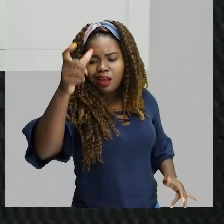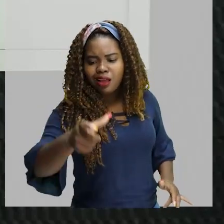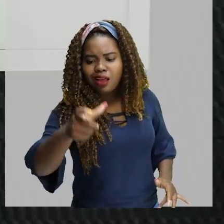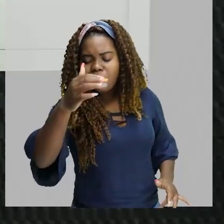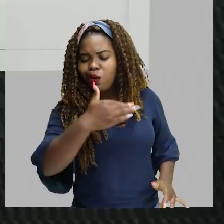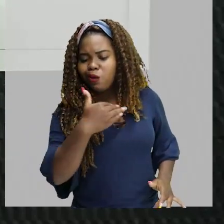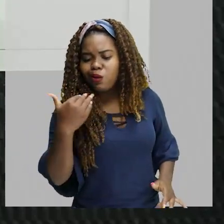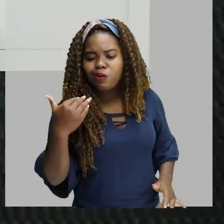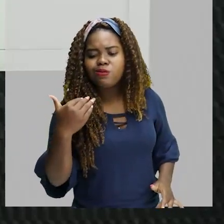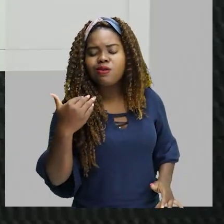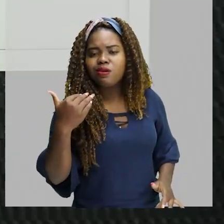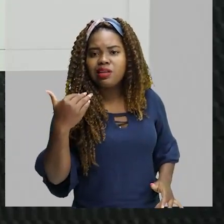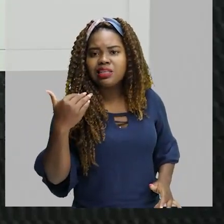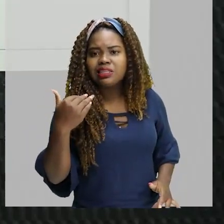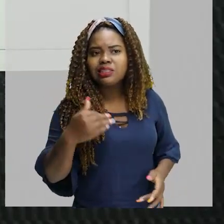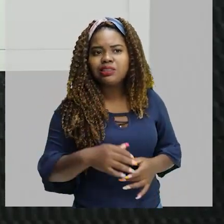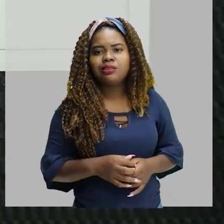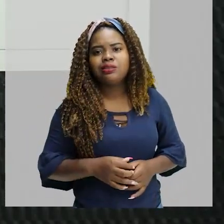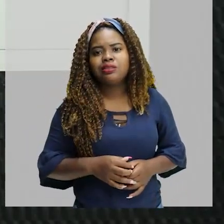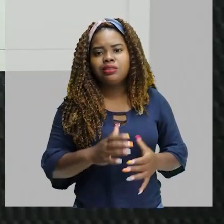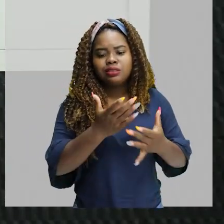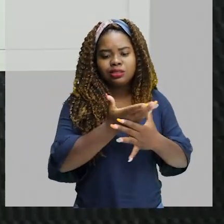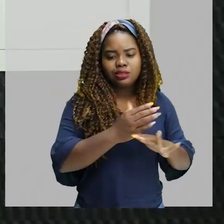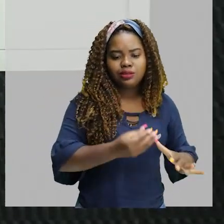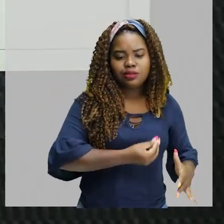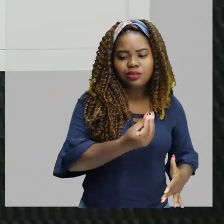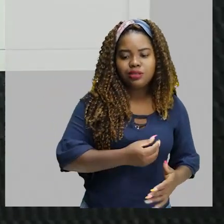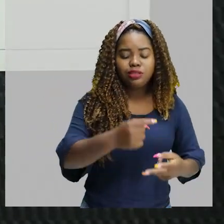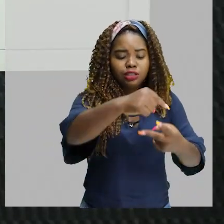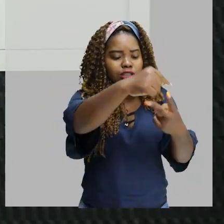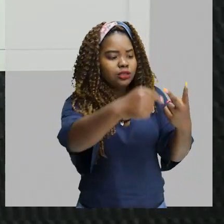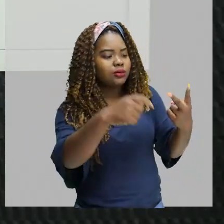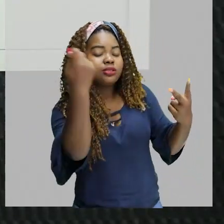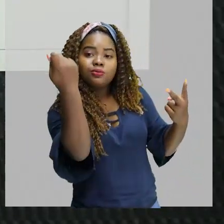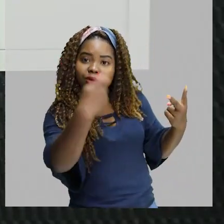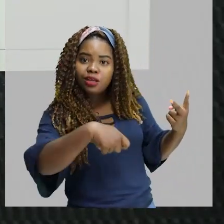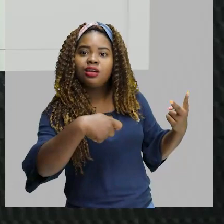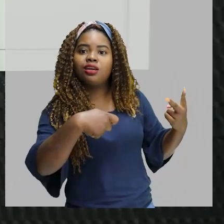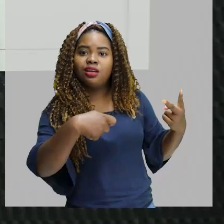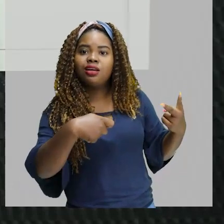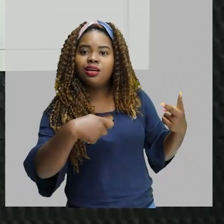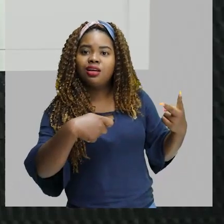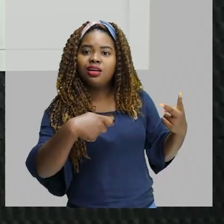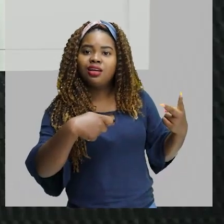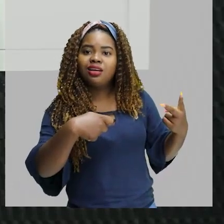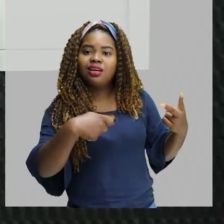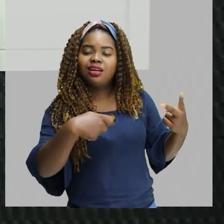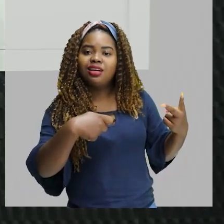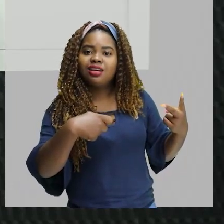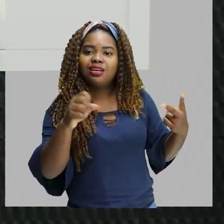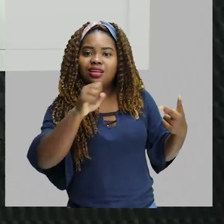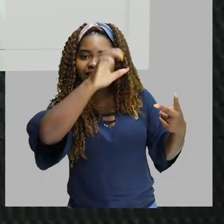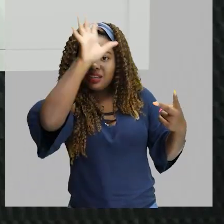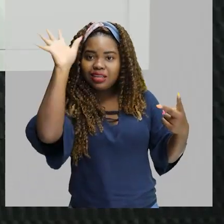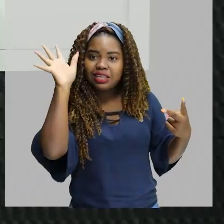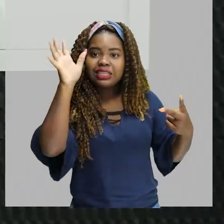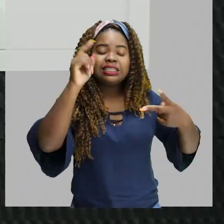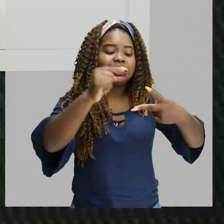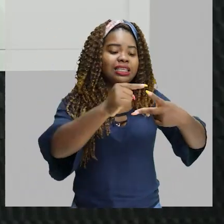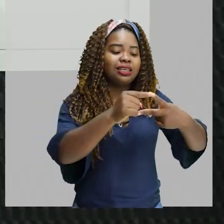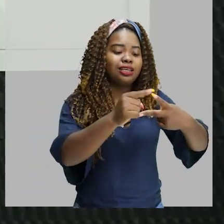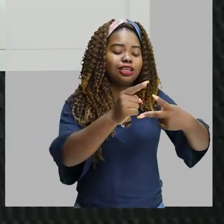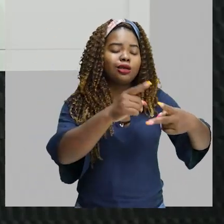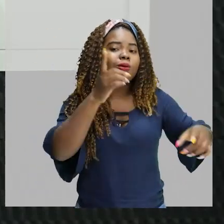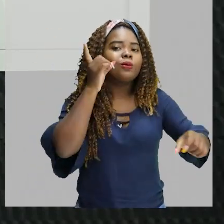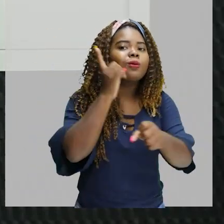da existência, né, você tem duas possibilidades claras. O Heidegger fala que quando você